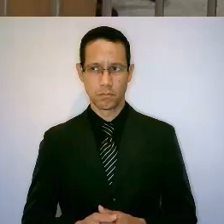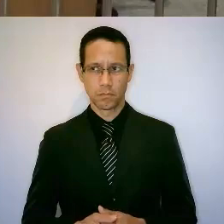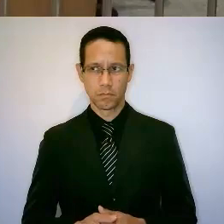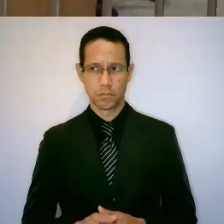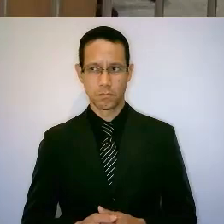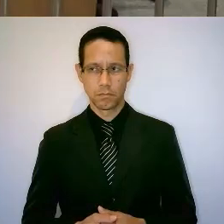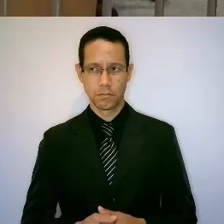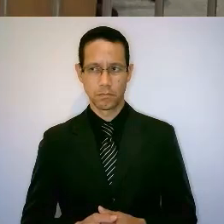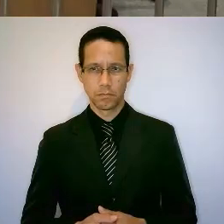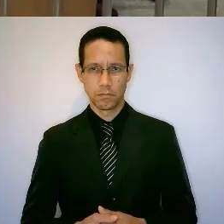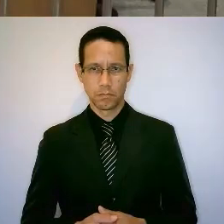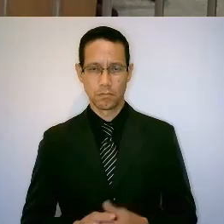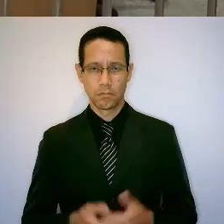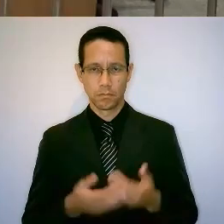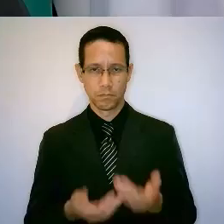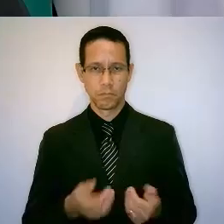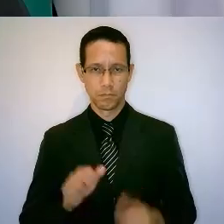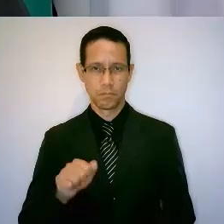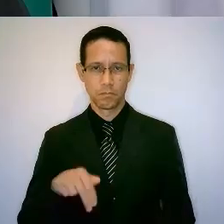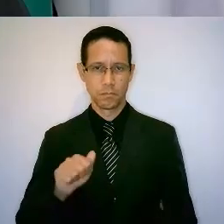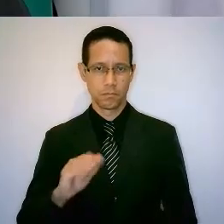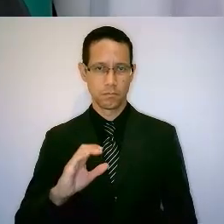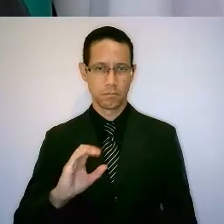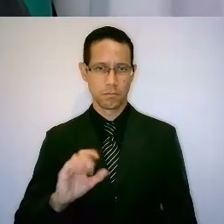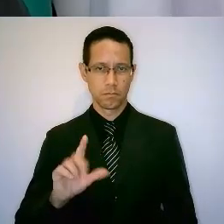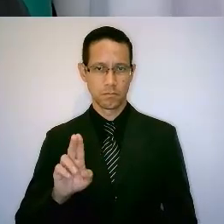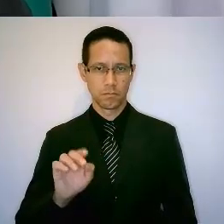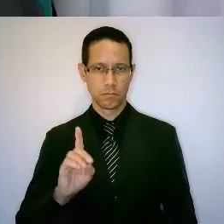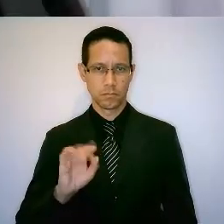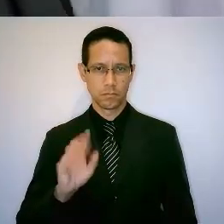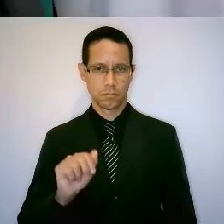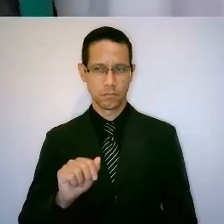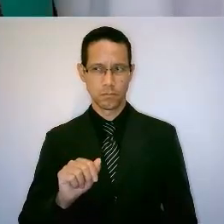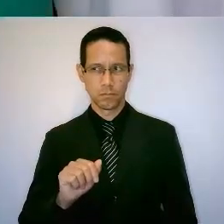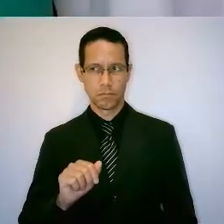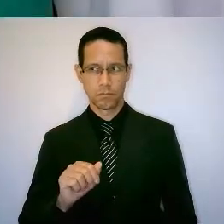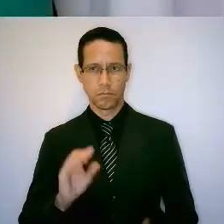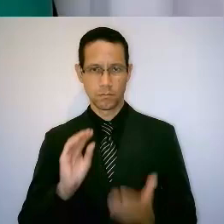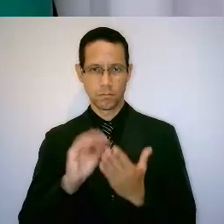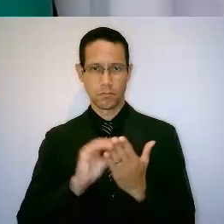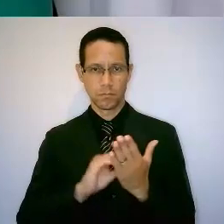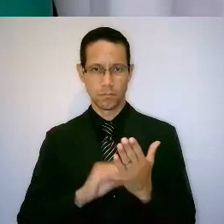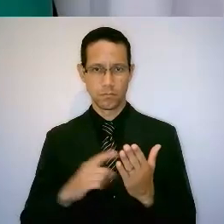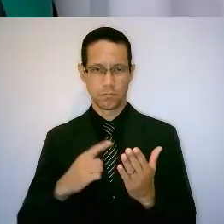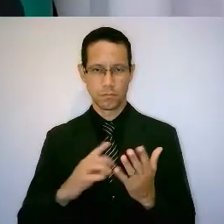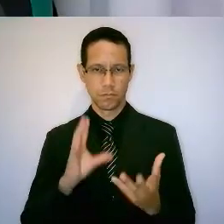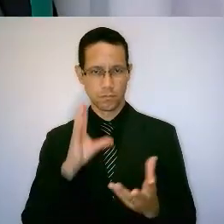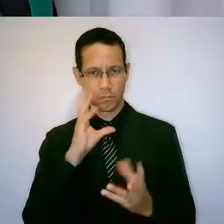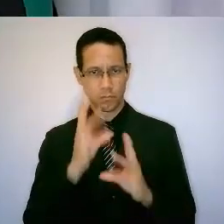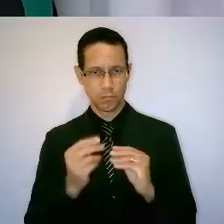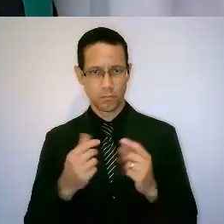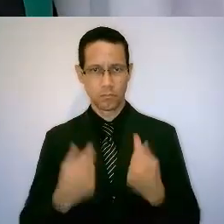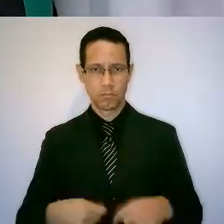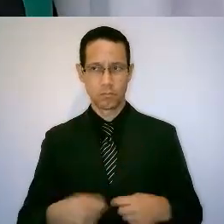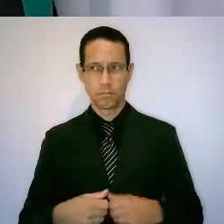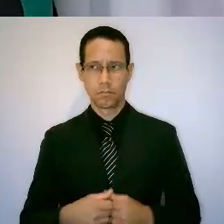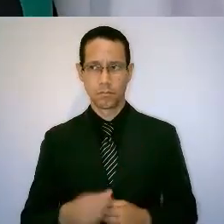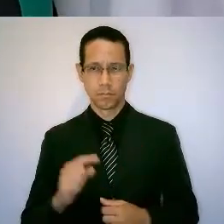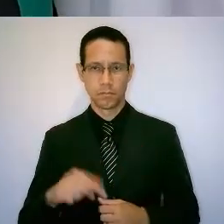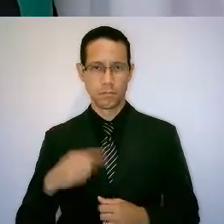Ana Cláudia anota aí para que na próxima sessão a gente já tem isso resolvido a nossa próxima sessão